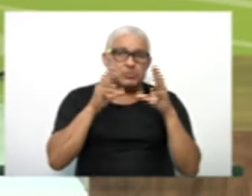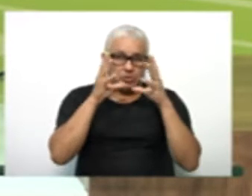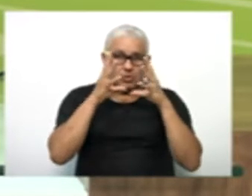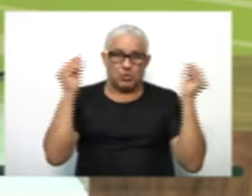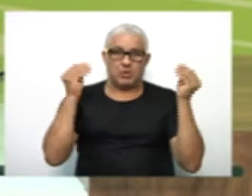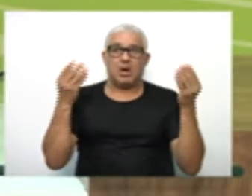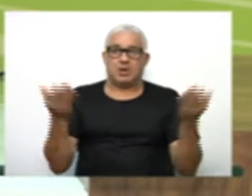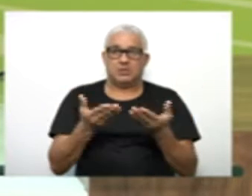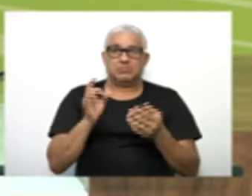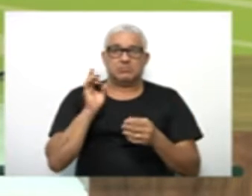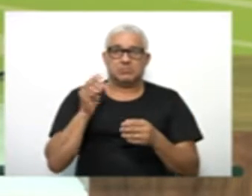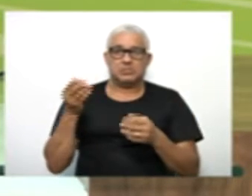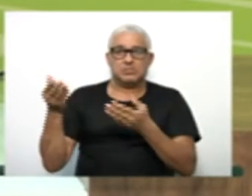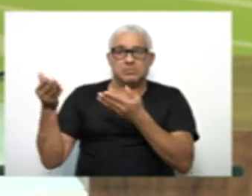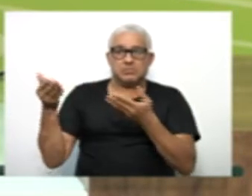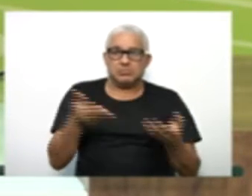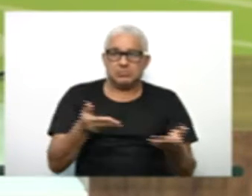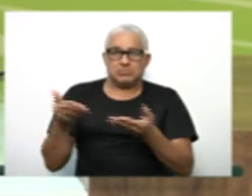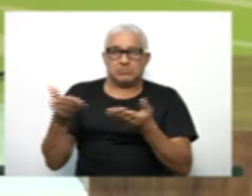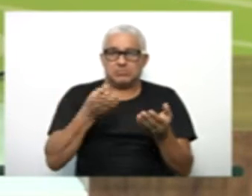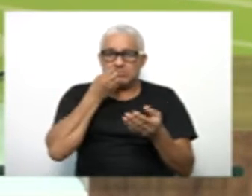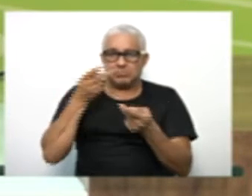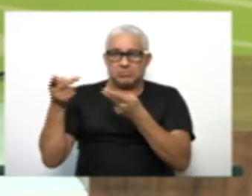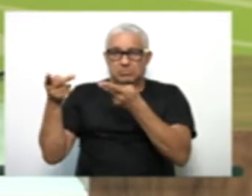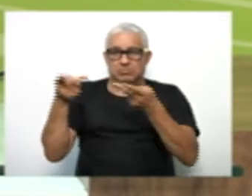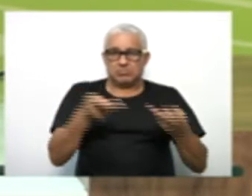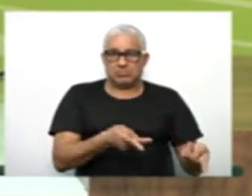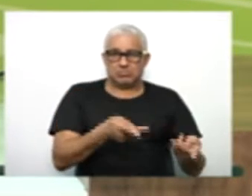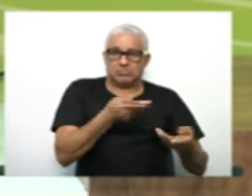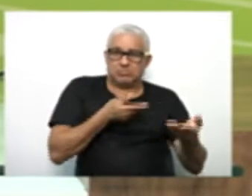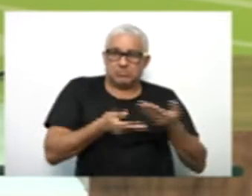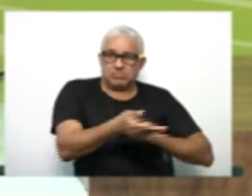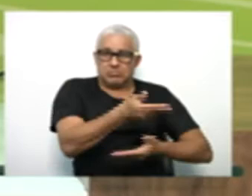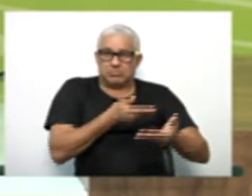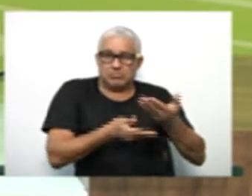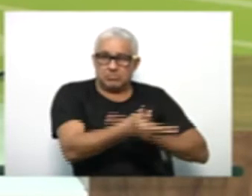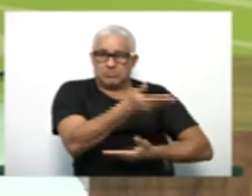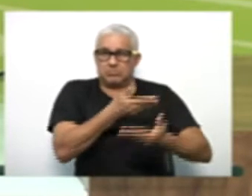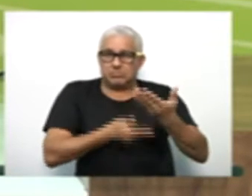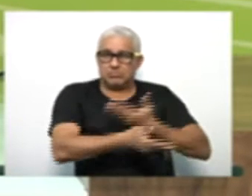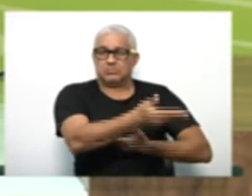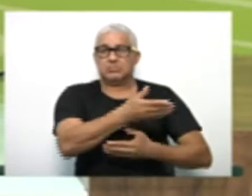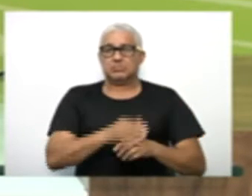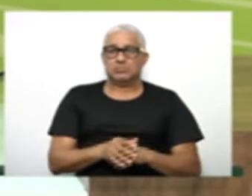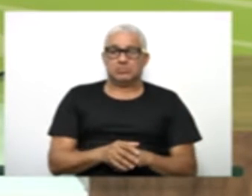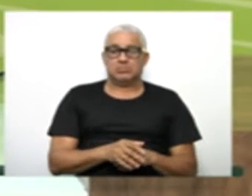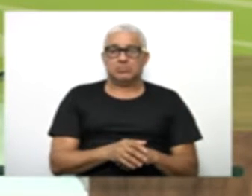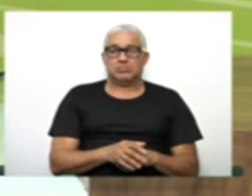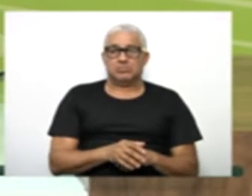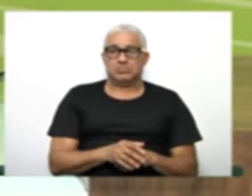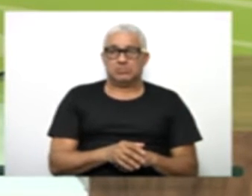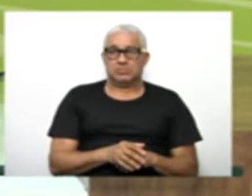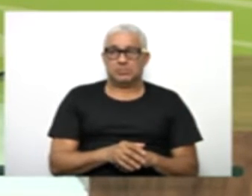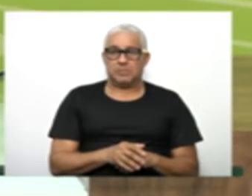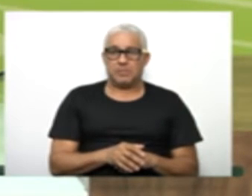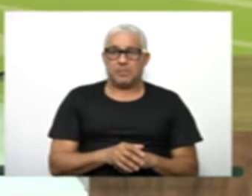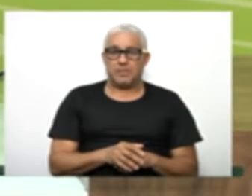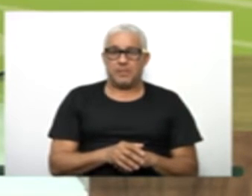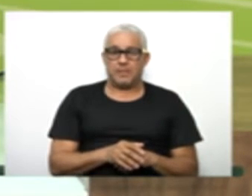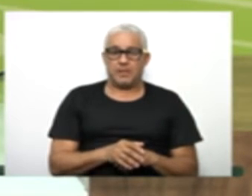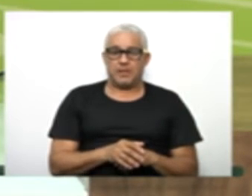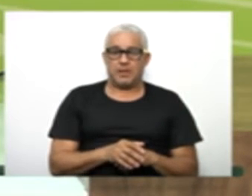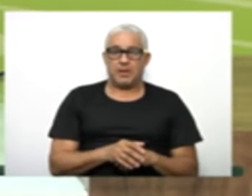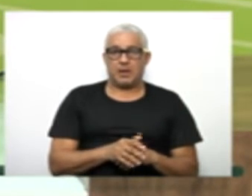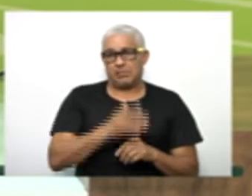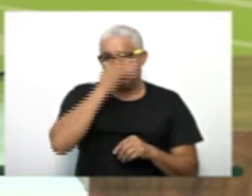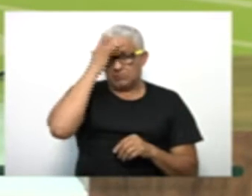agora estão só chegando, dando as boas-vindas, interagindo, dando toda a chegada aqui